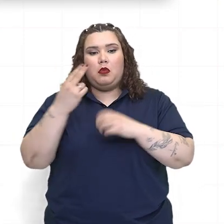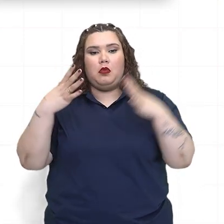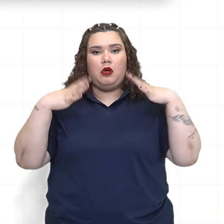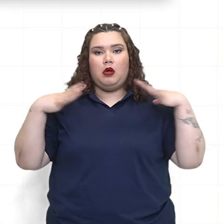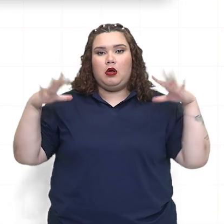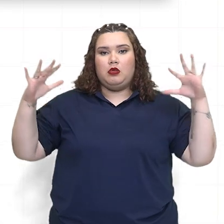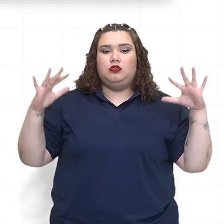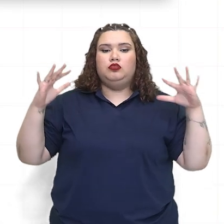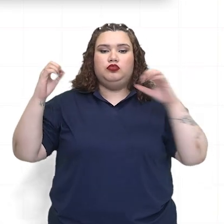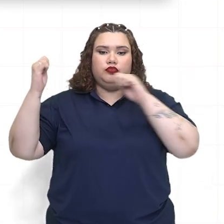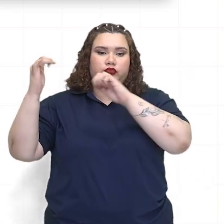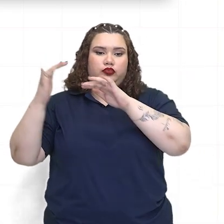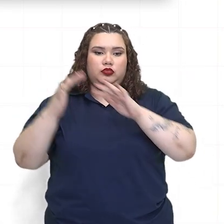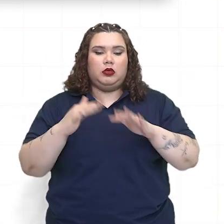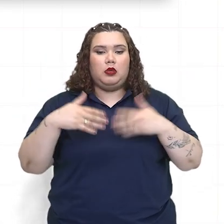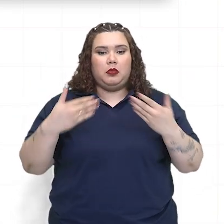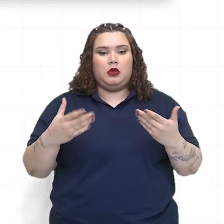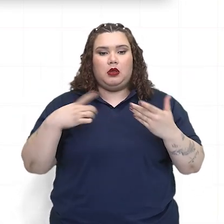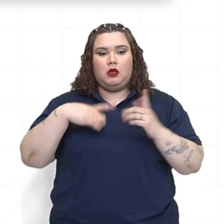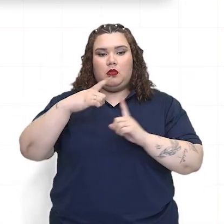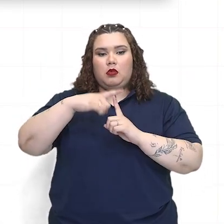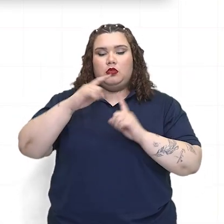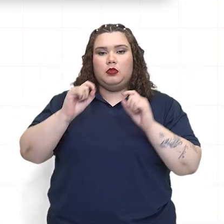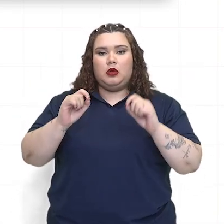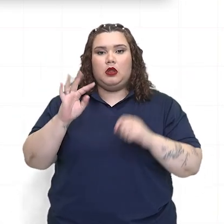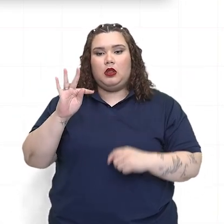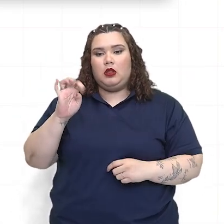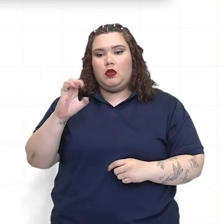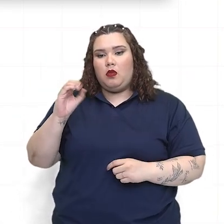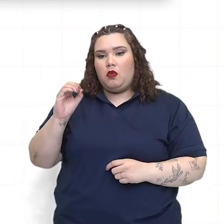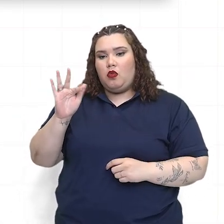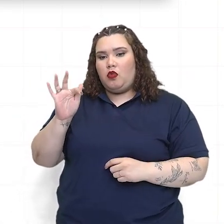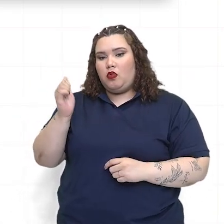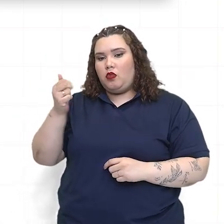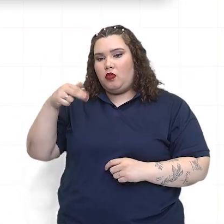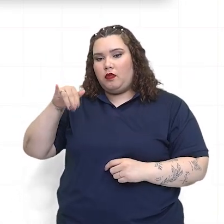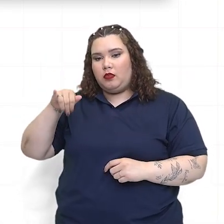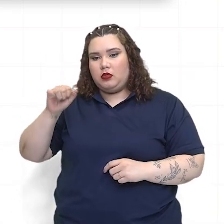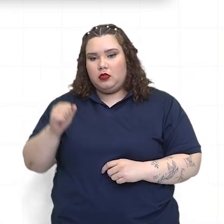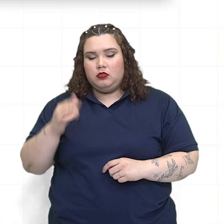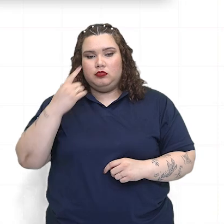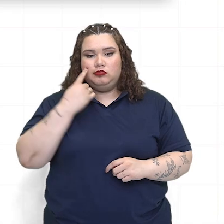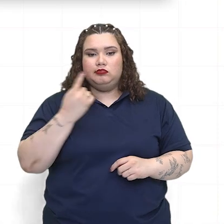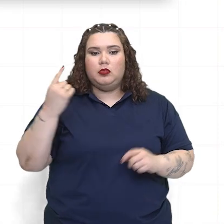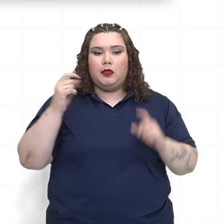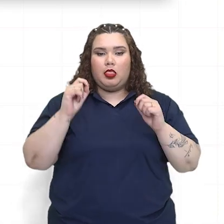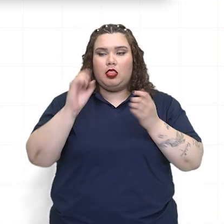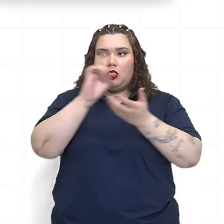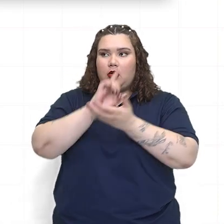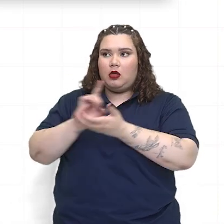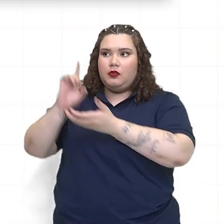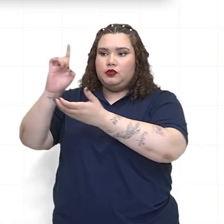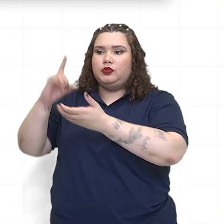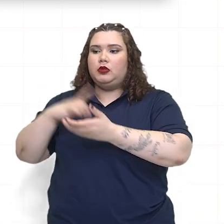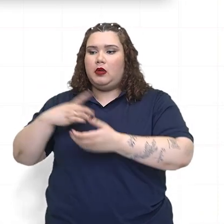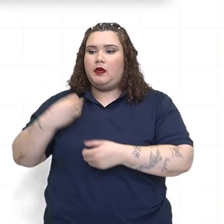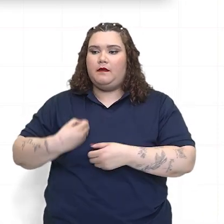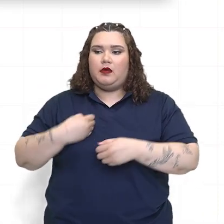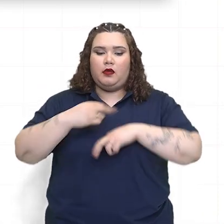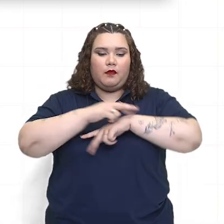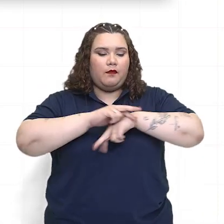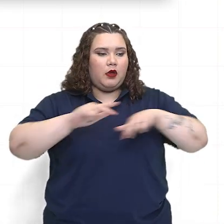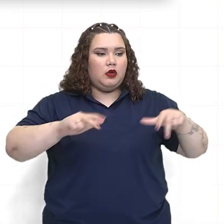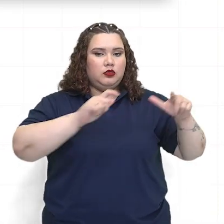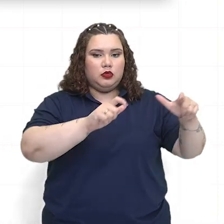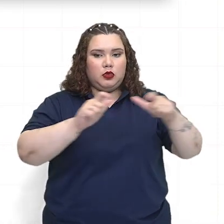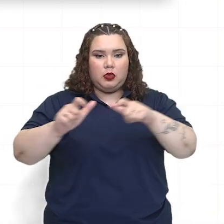anjos. Então temos aí a teofania. E o que é a teofania? É a manifestação manifestação de Deus. Deus está presente nos